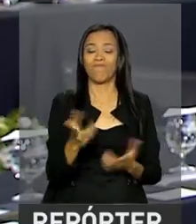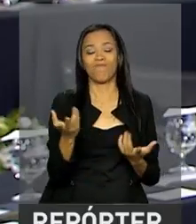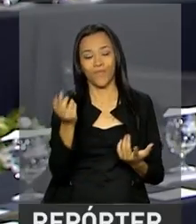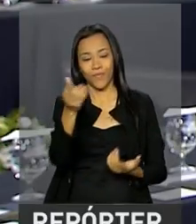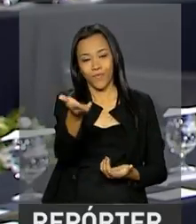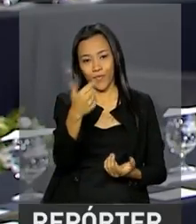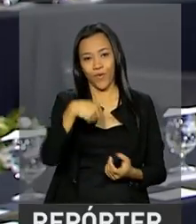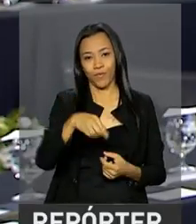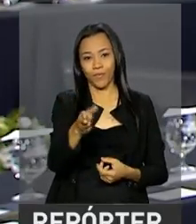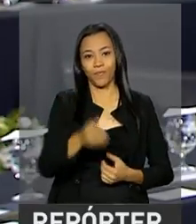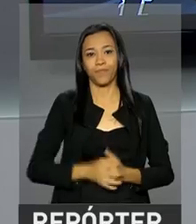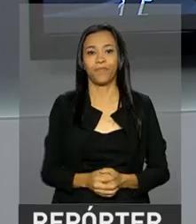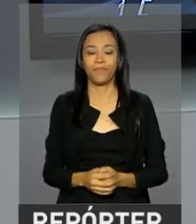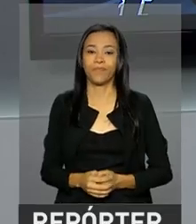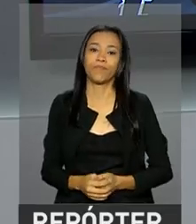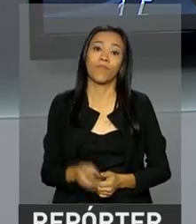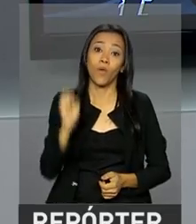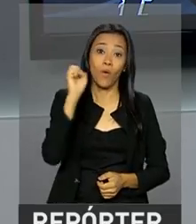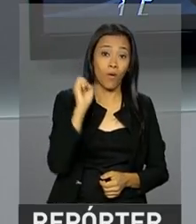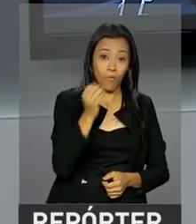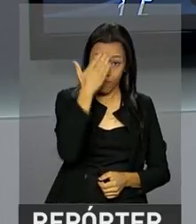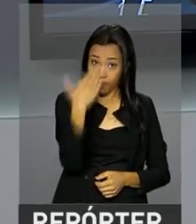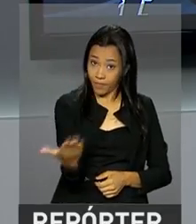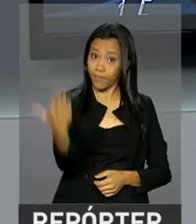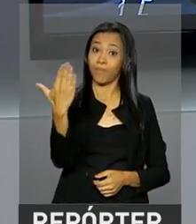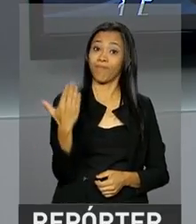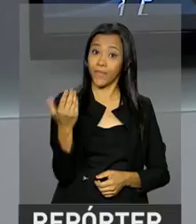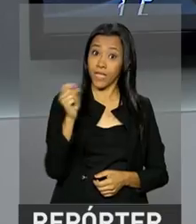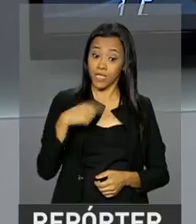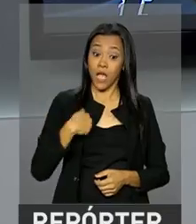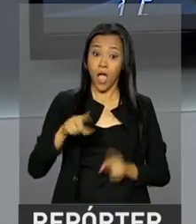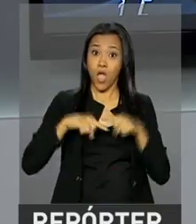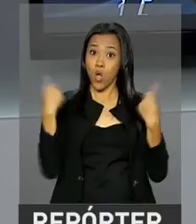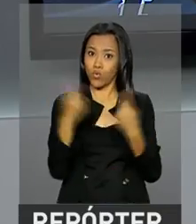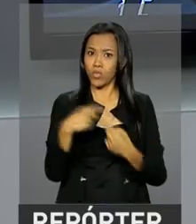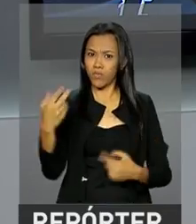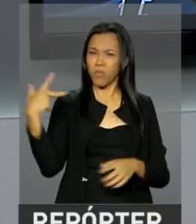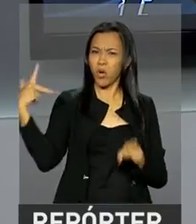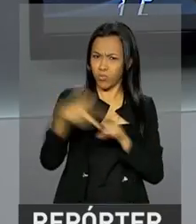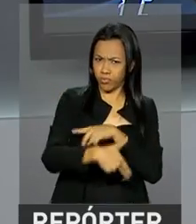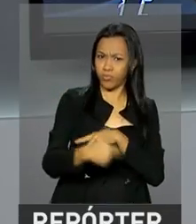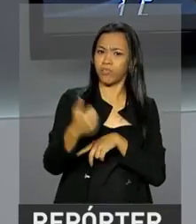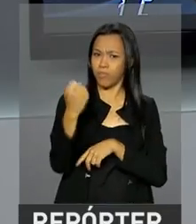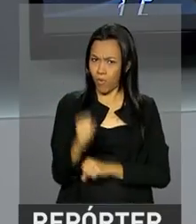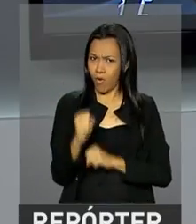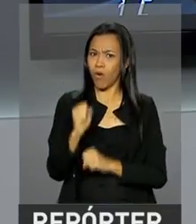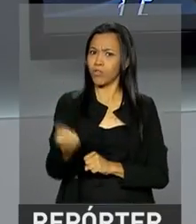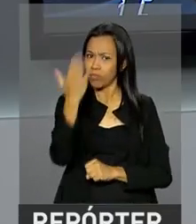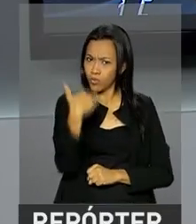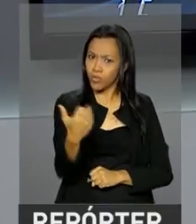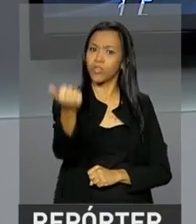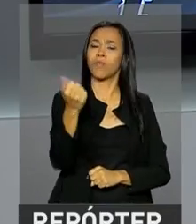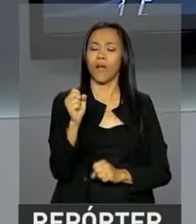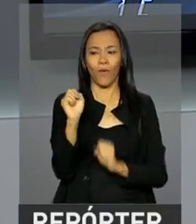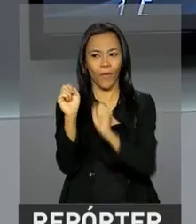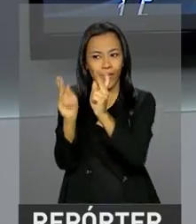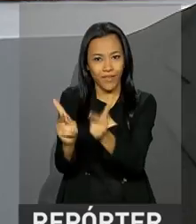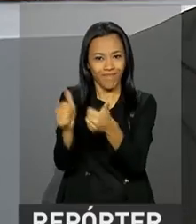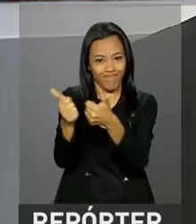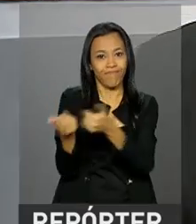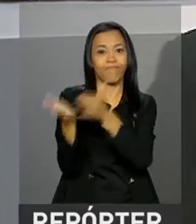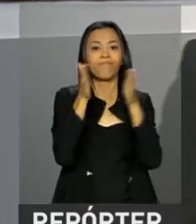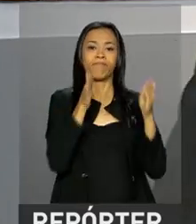Volto com você no estúdio, Jaime. João, obrigado pelas informações. Se a reunião for começar, você nos interrompe, nos chama aqui. A prioridade total é sua, João.